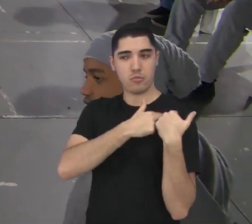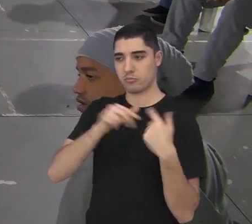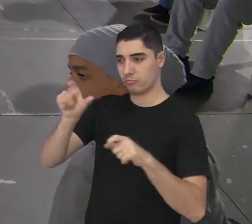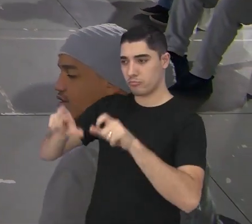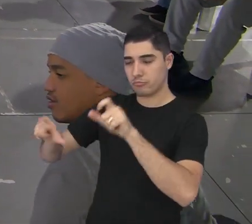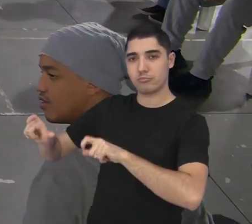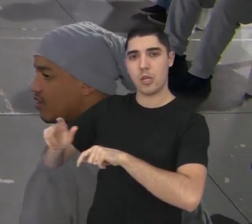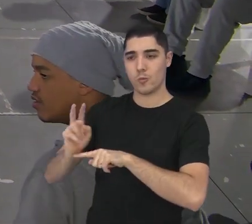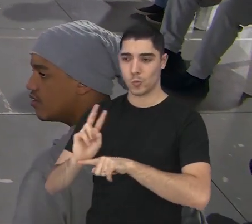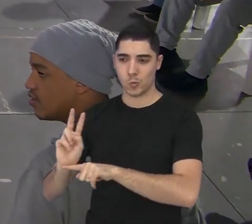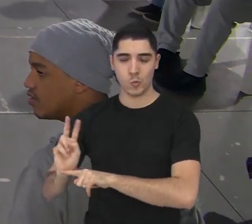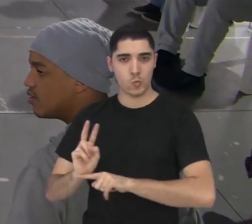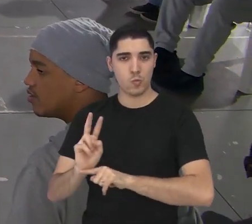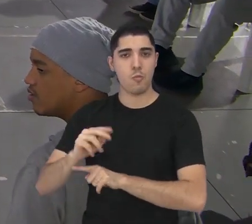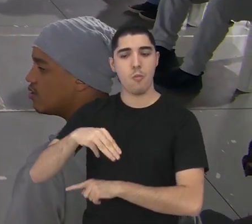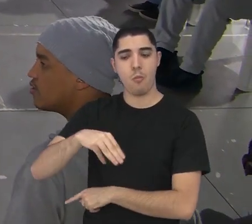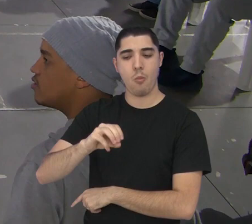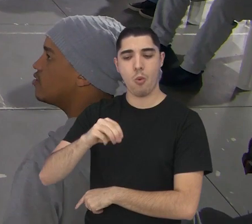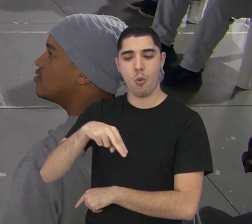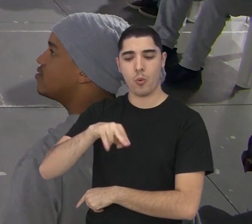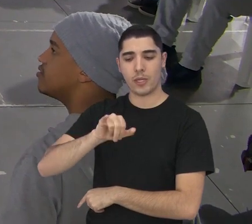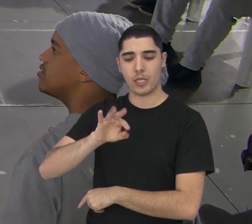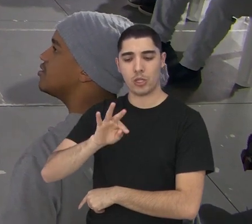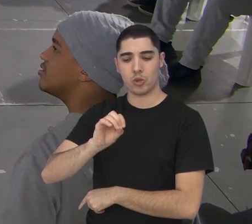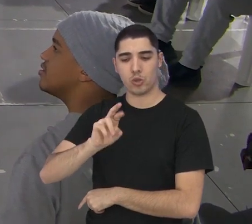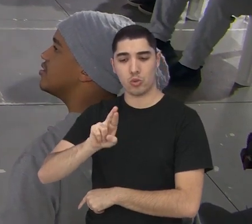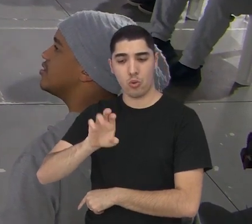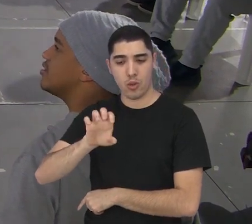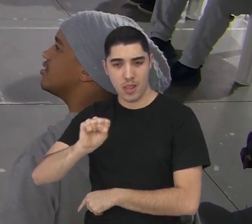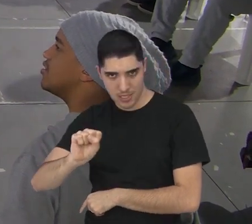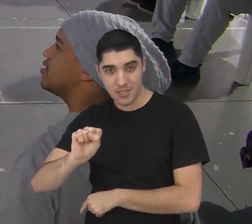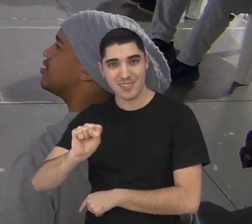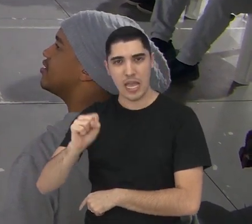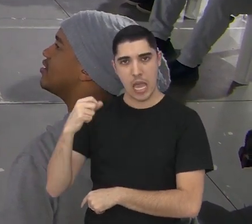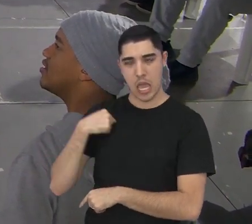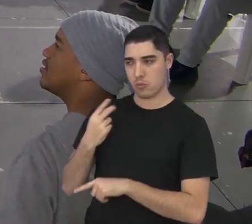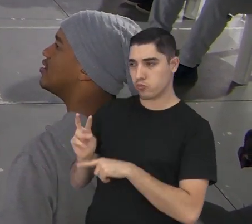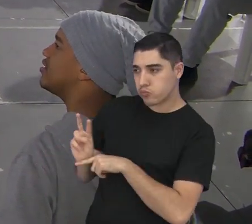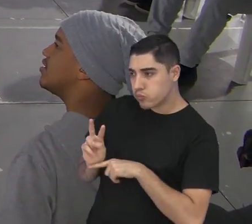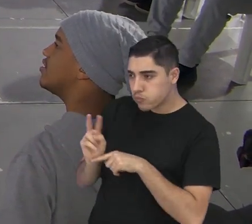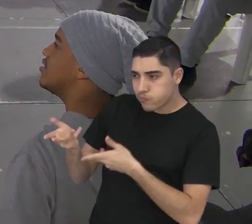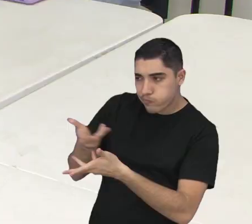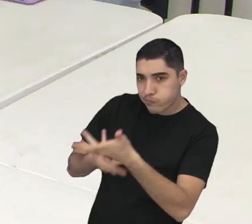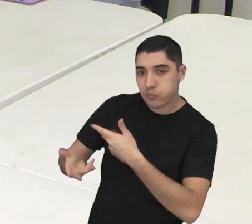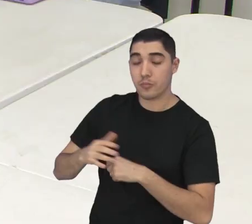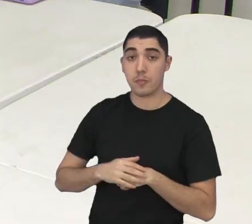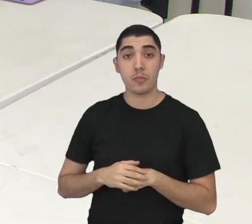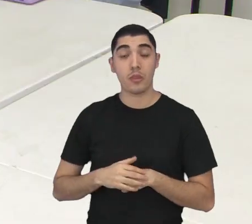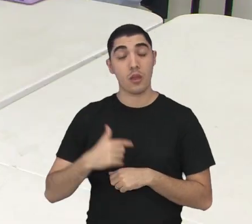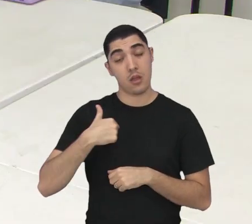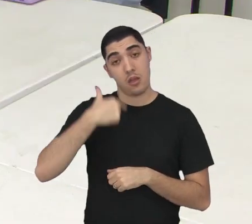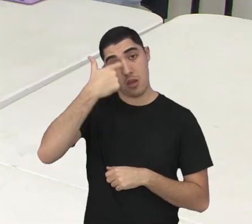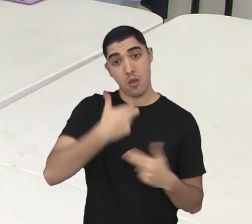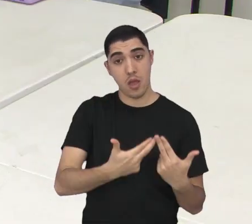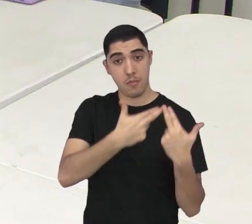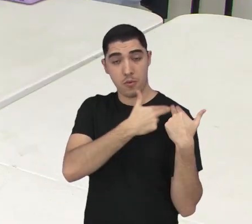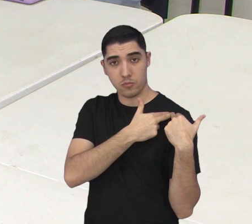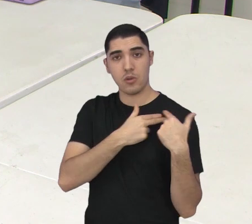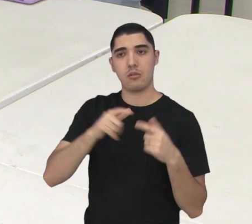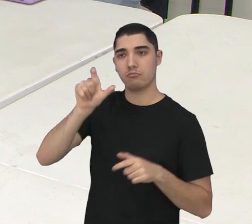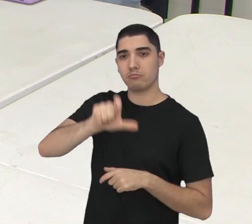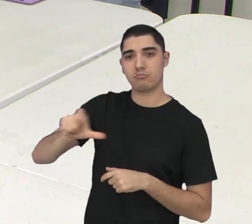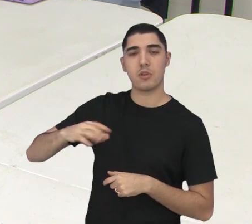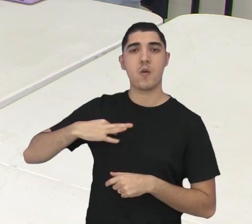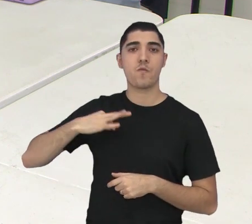responsável pelos monitores que trabalham dentro do serviço de convivência, sou responsável